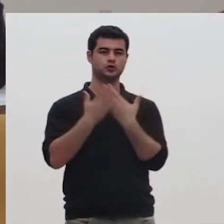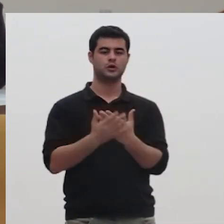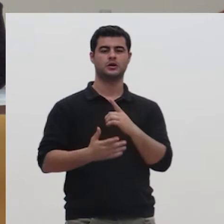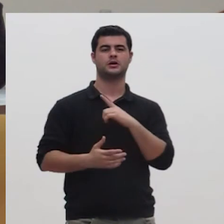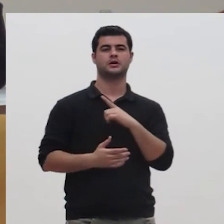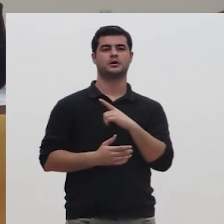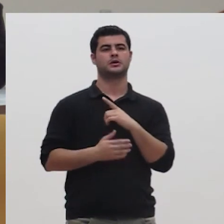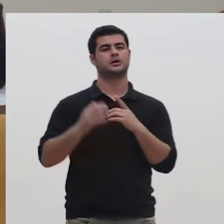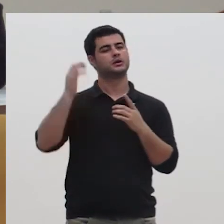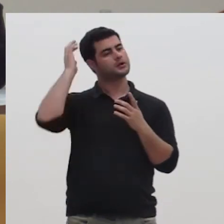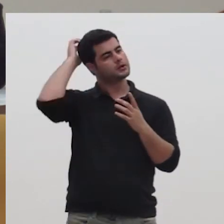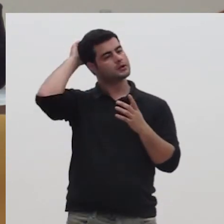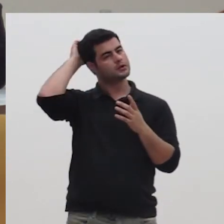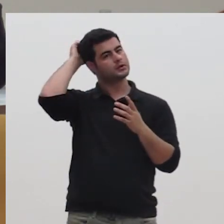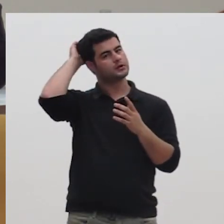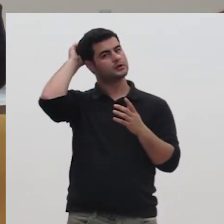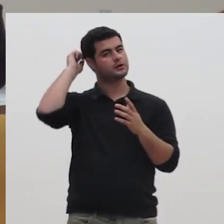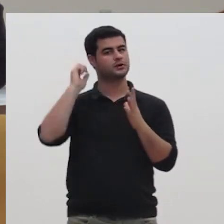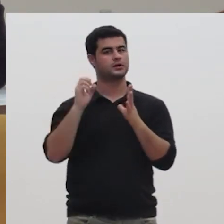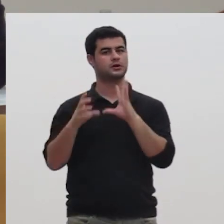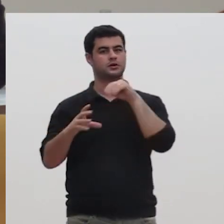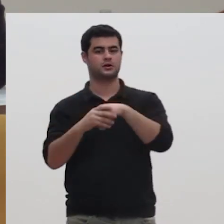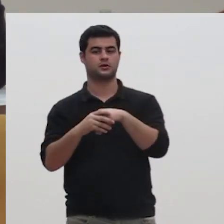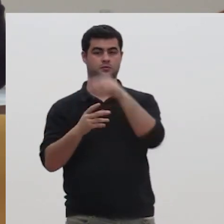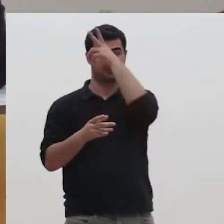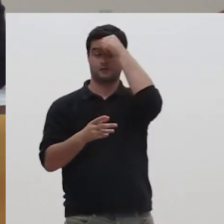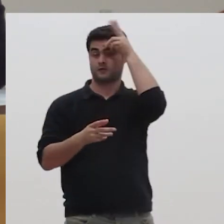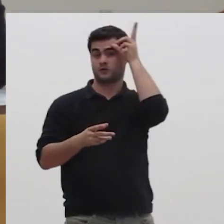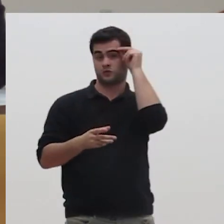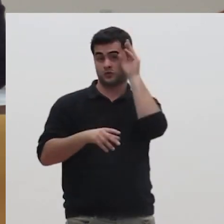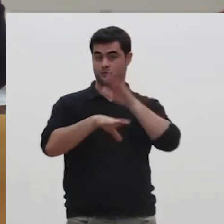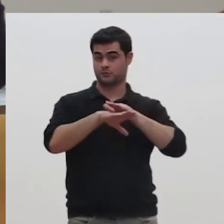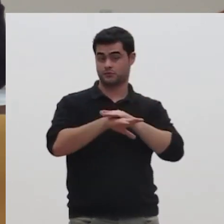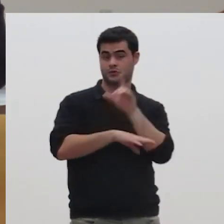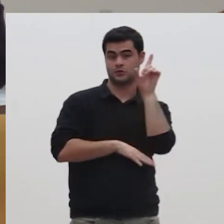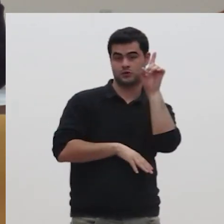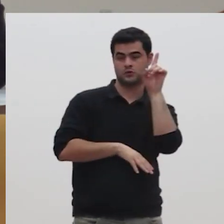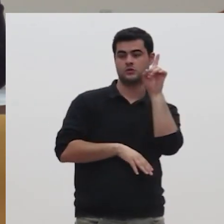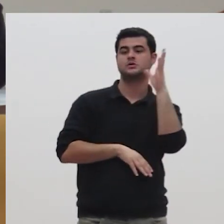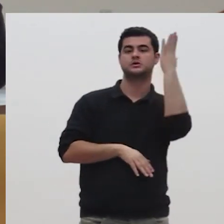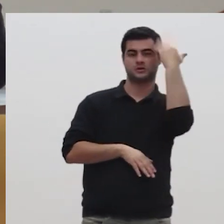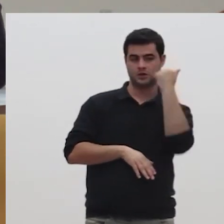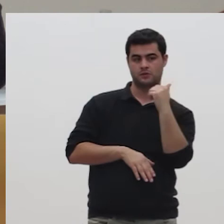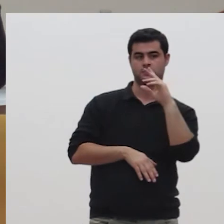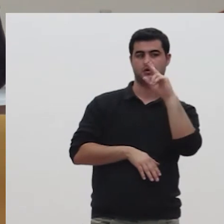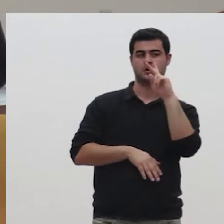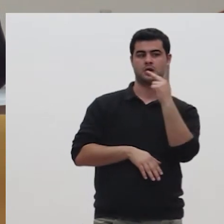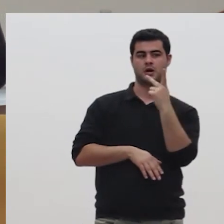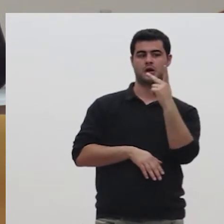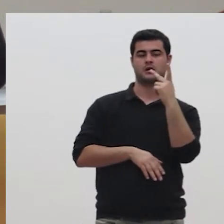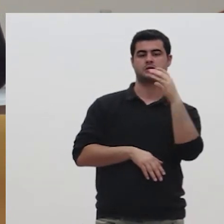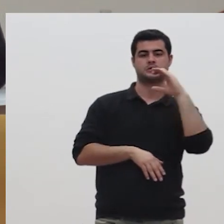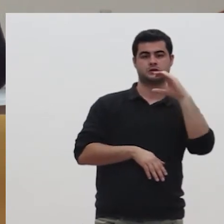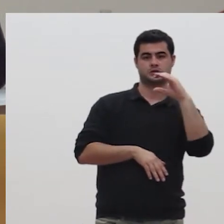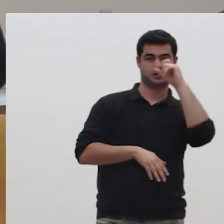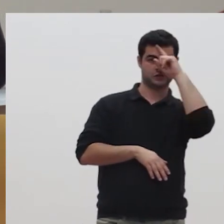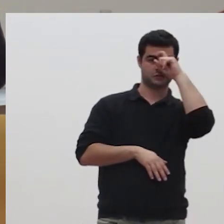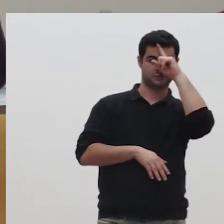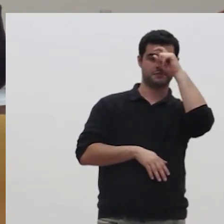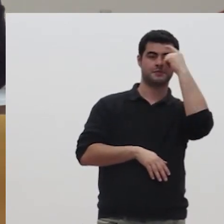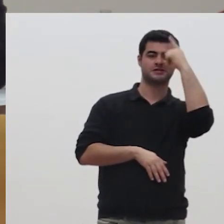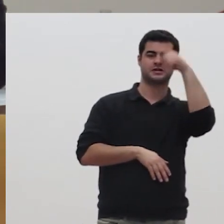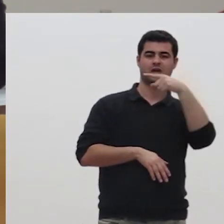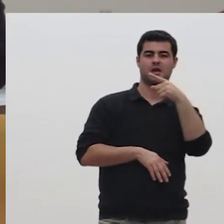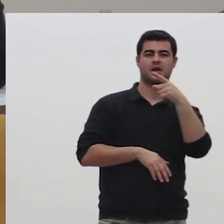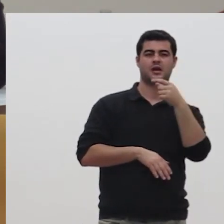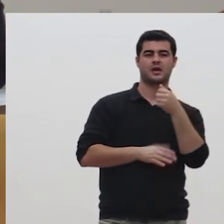pela contratualização com a prefeitura. A prefeitura tem cada vez mais encarado o HC como um hospital de assistência,